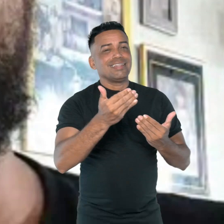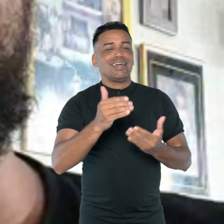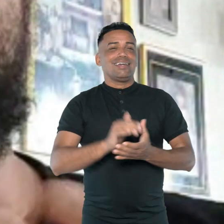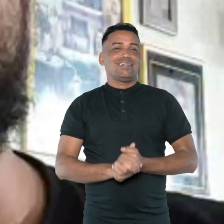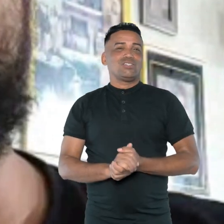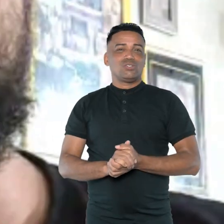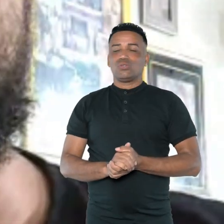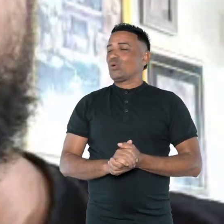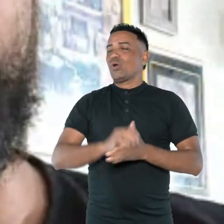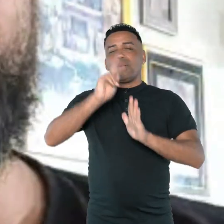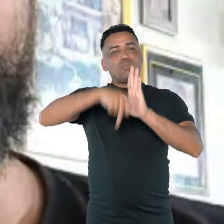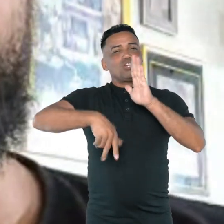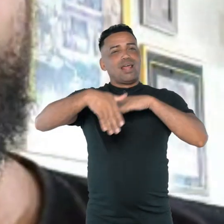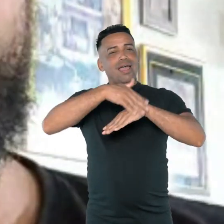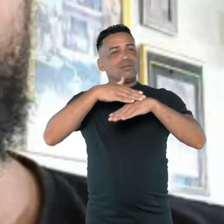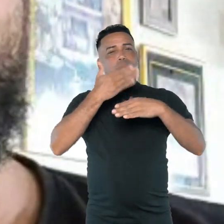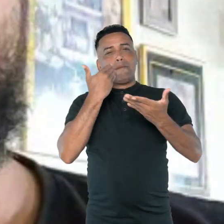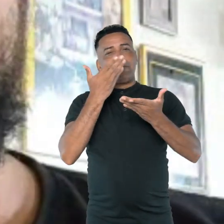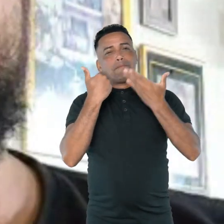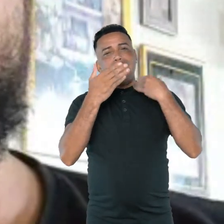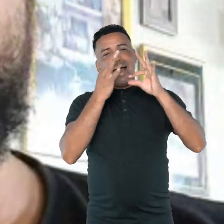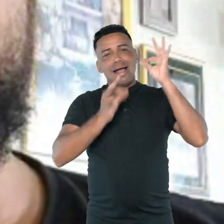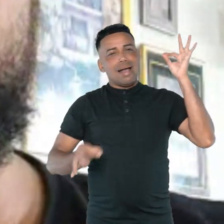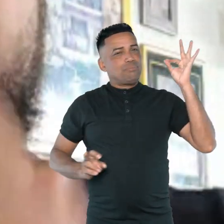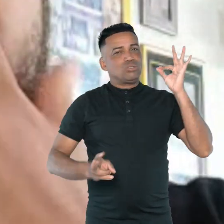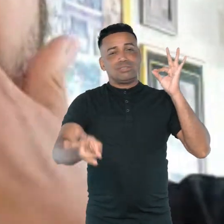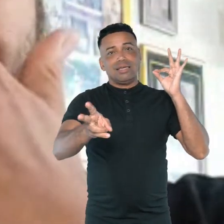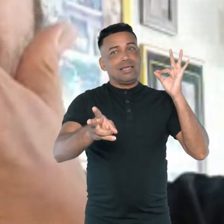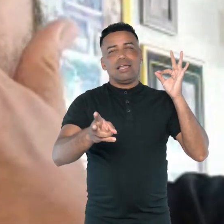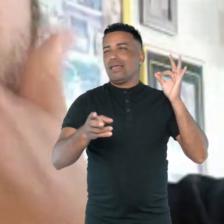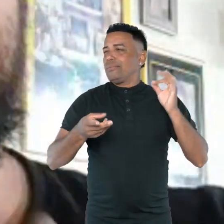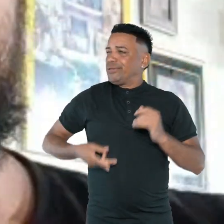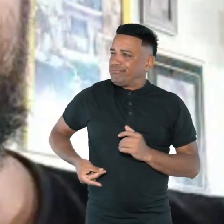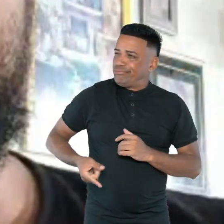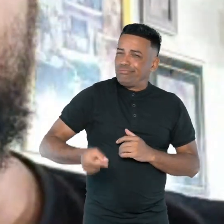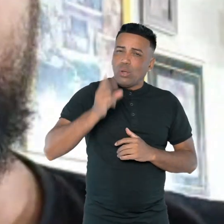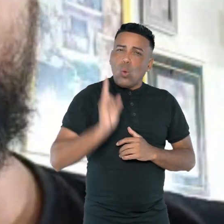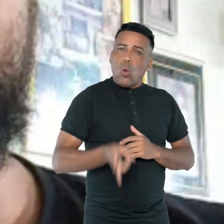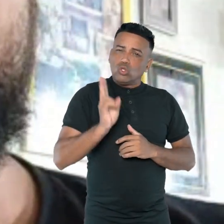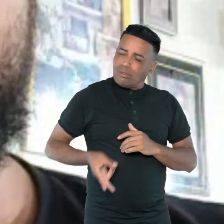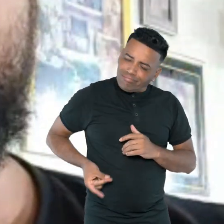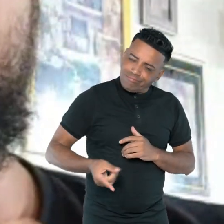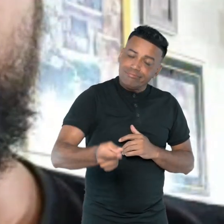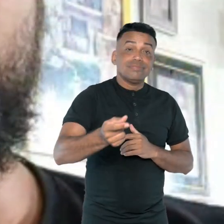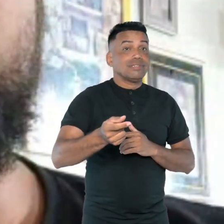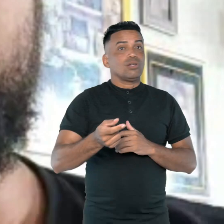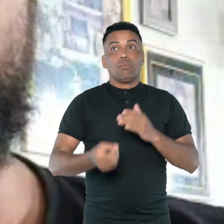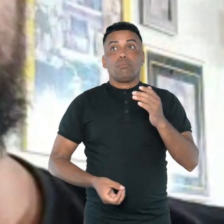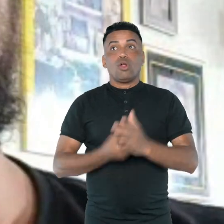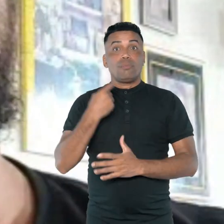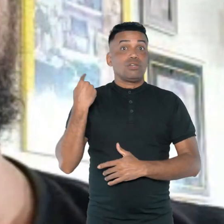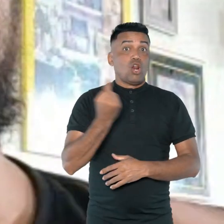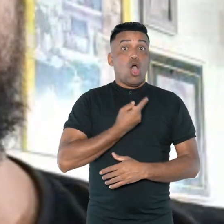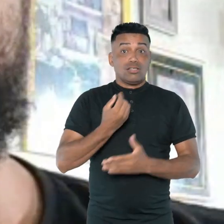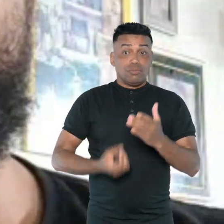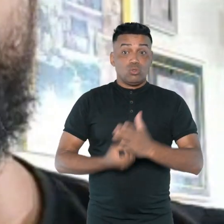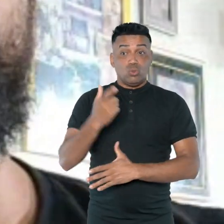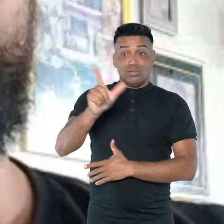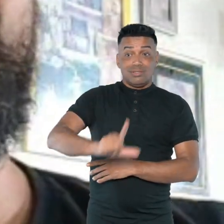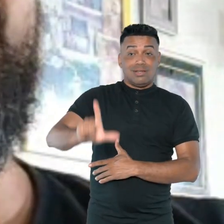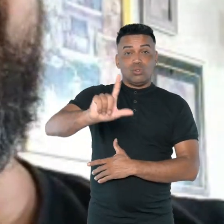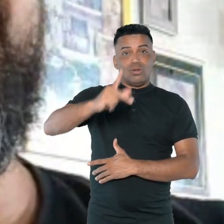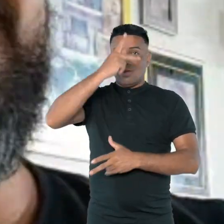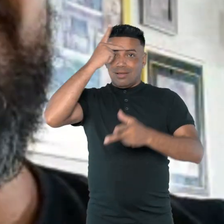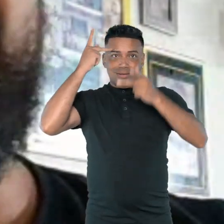também vida longa ao Sempre um Papo, porque esses espaços de diálogo, né, entre a gente que produz literatura, o